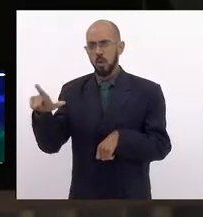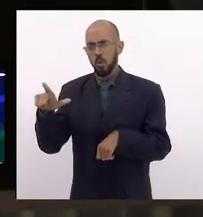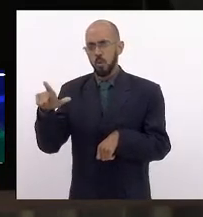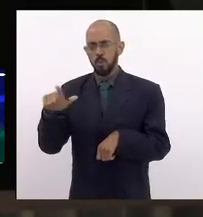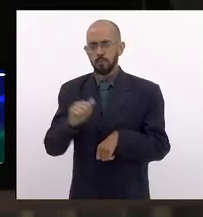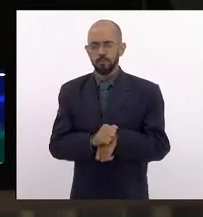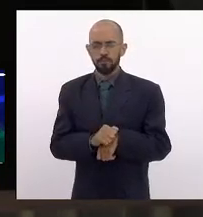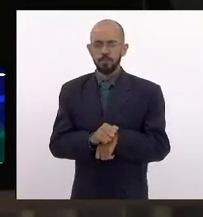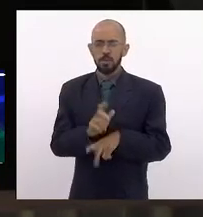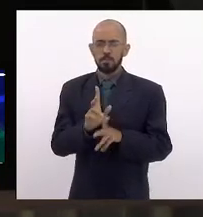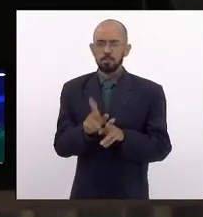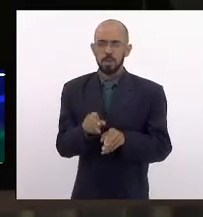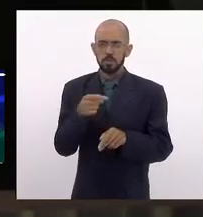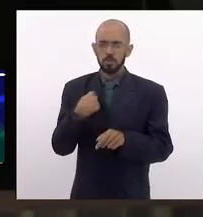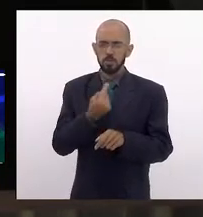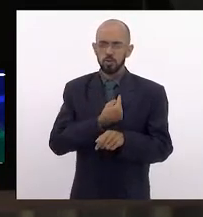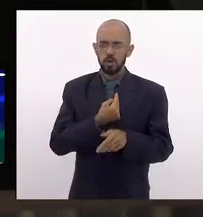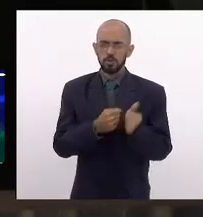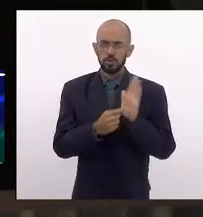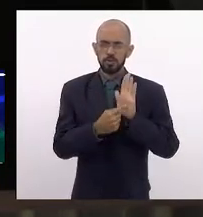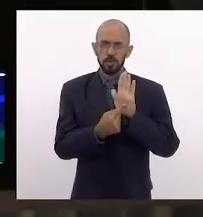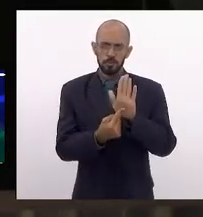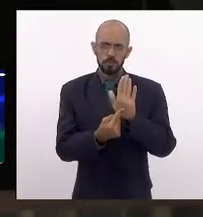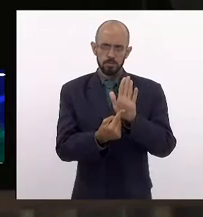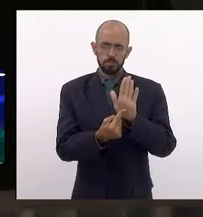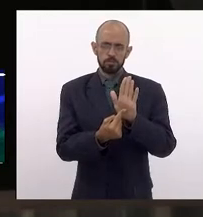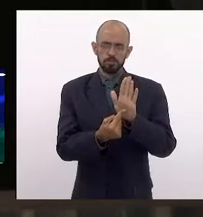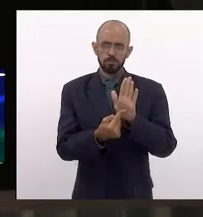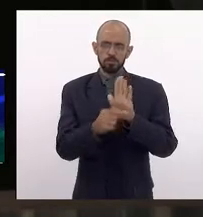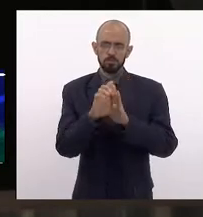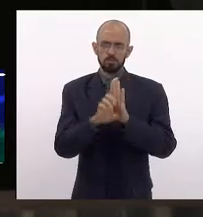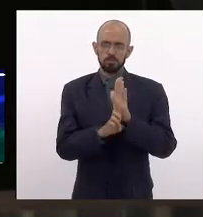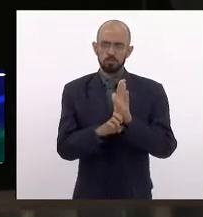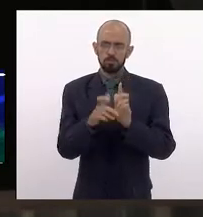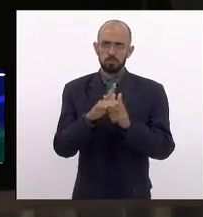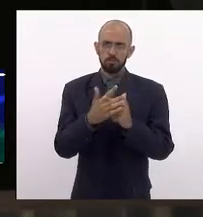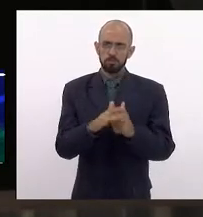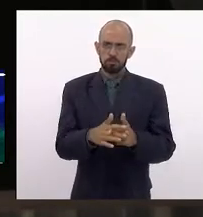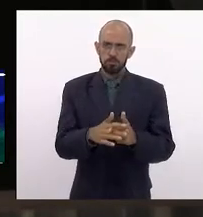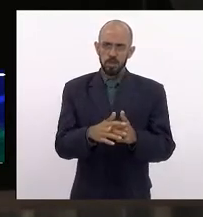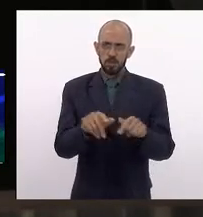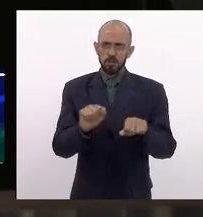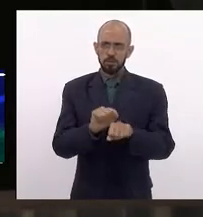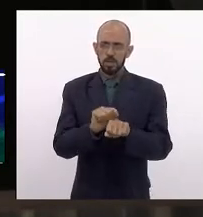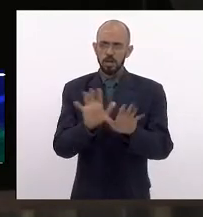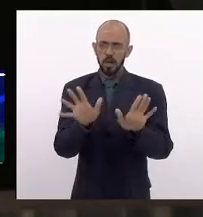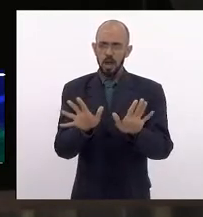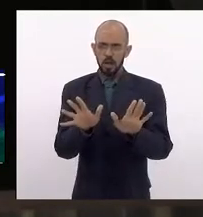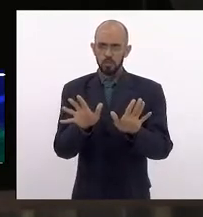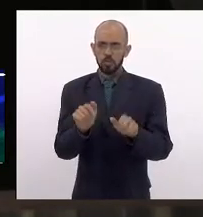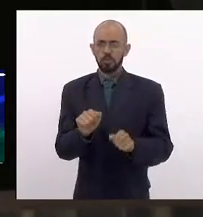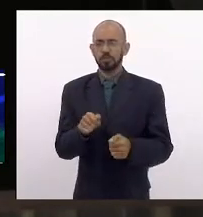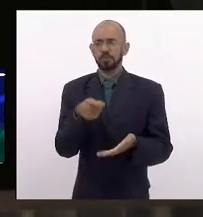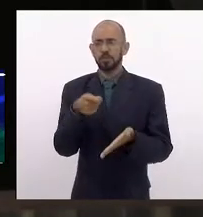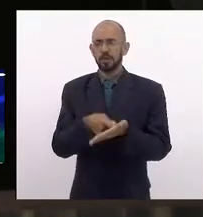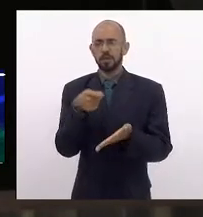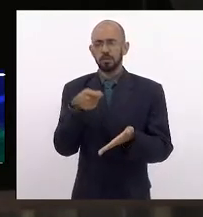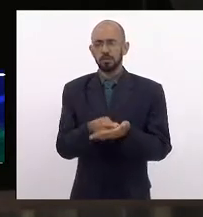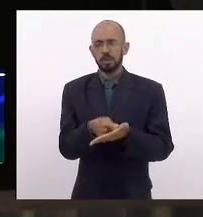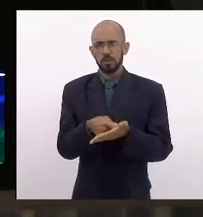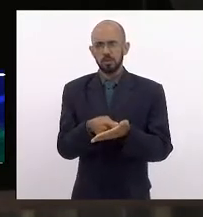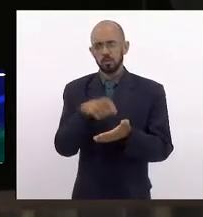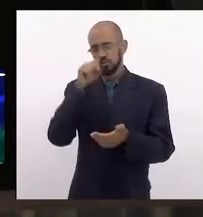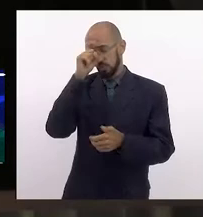estivéssemos apresentado uma Emenda que zelava pela transparência determinado